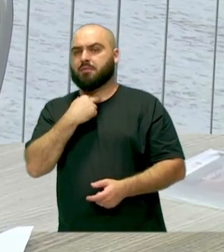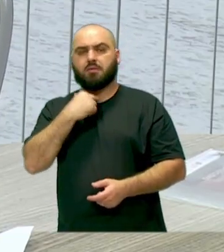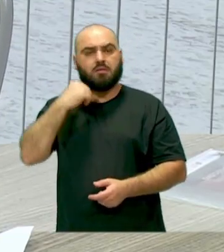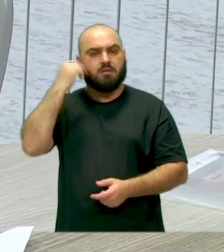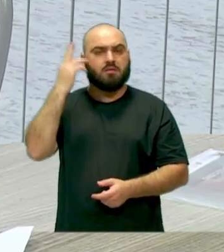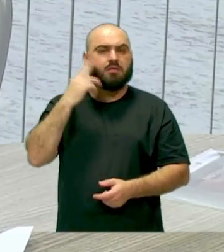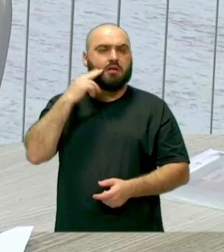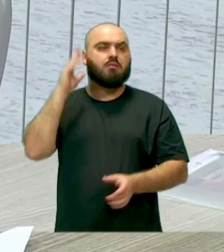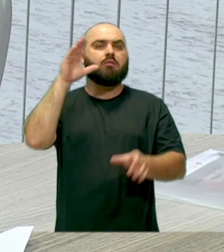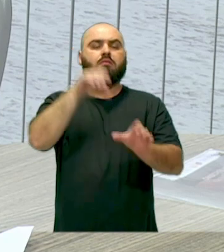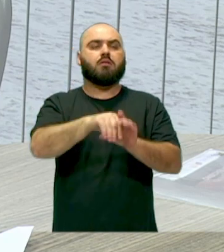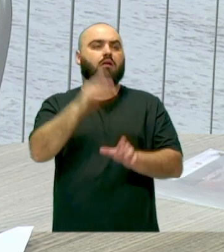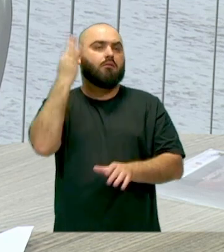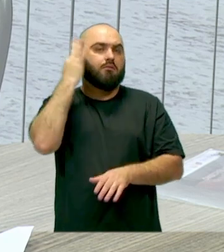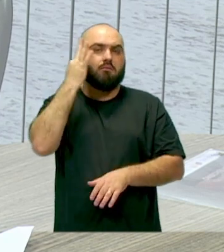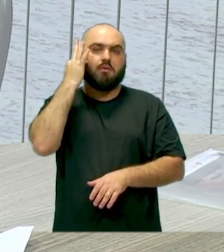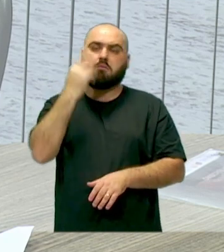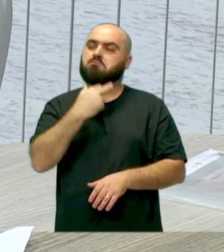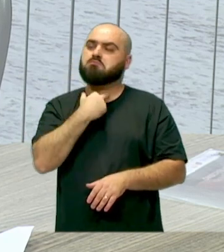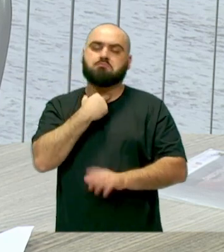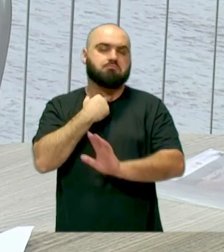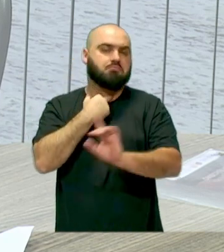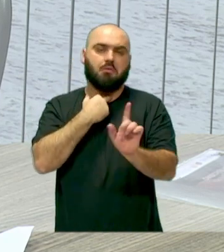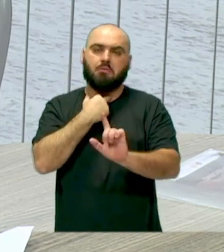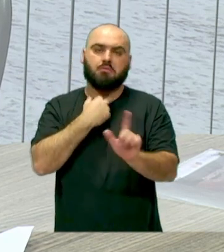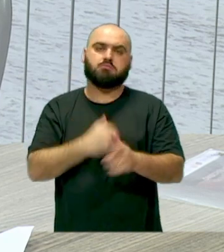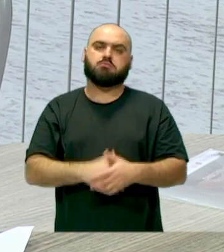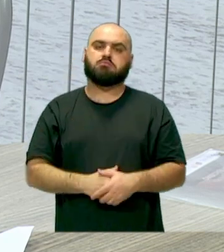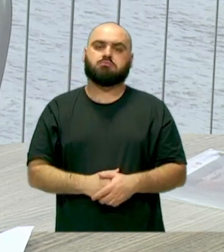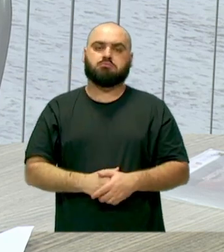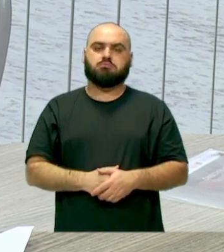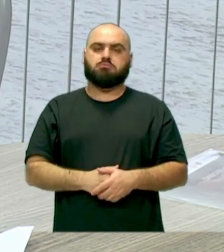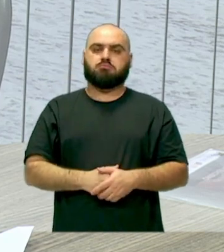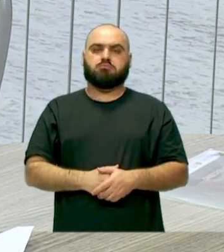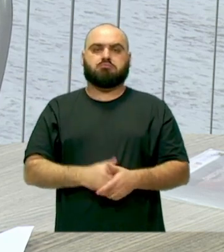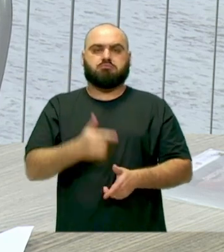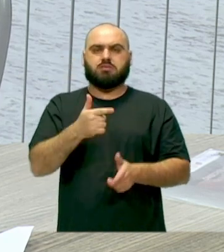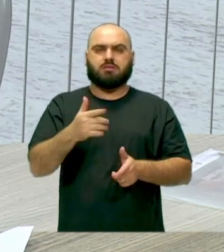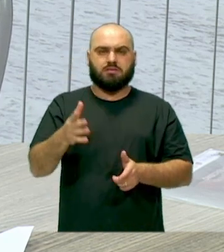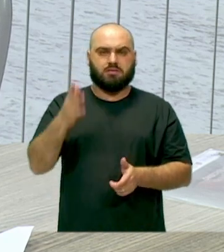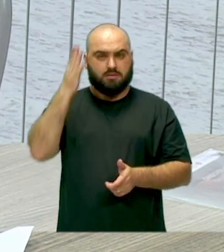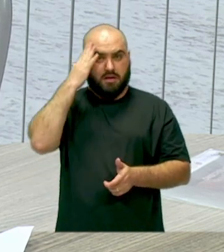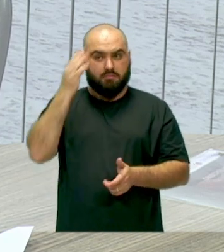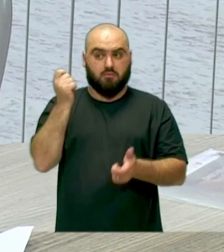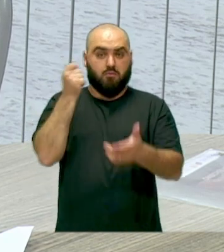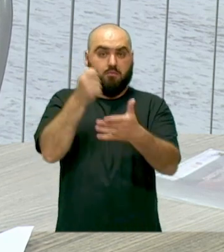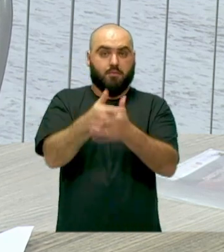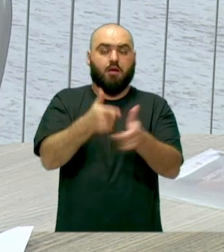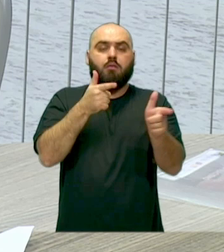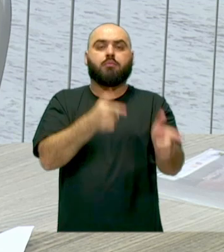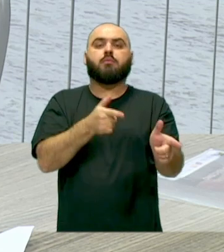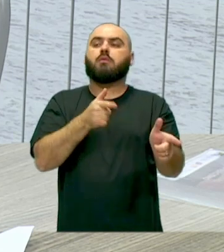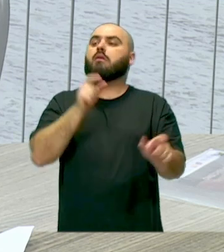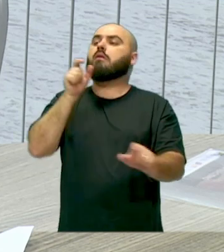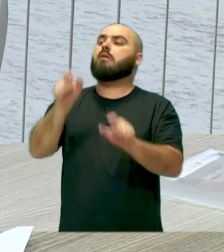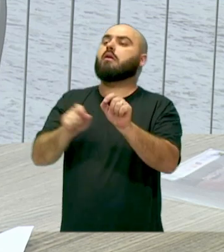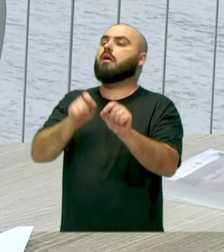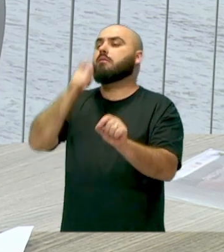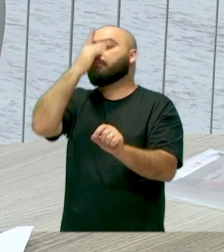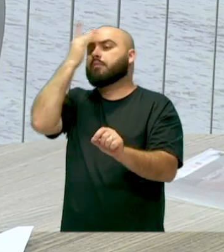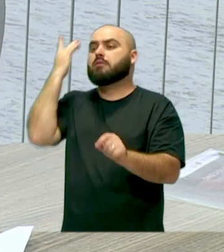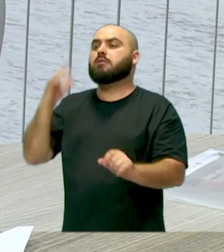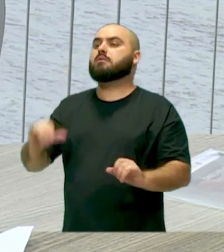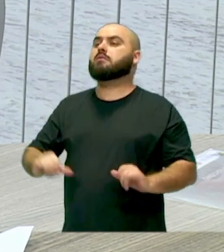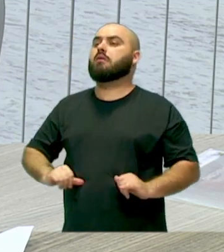uma universidade. Essa questão do armamento afetou a quem? Afetou a